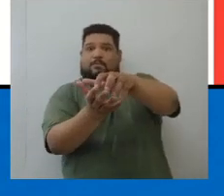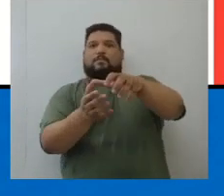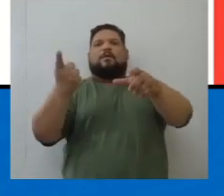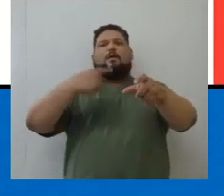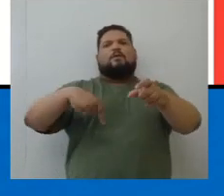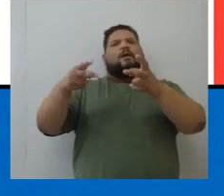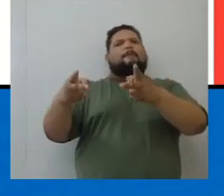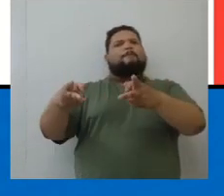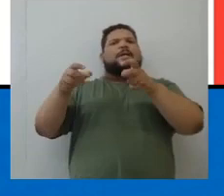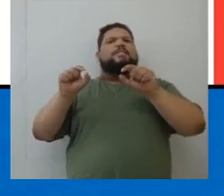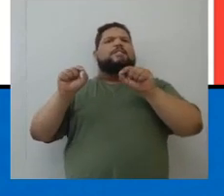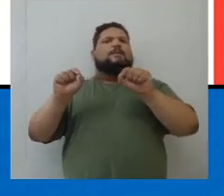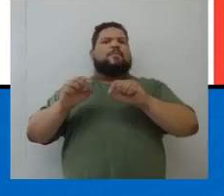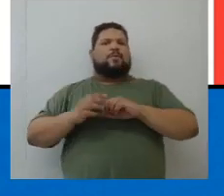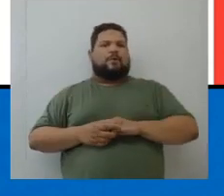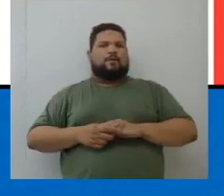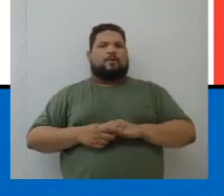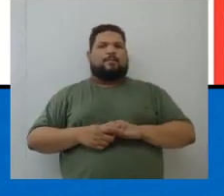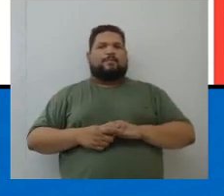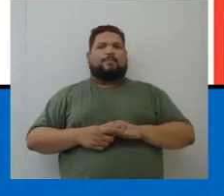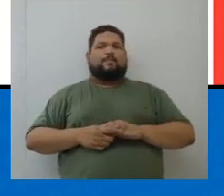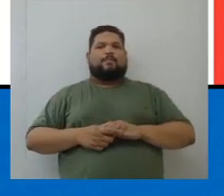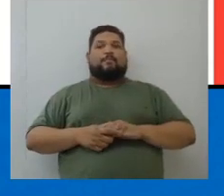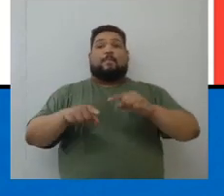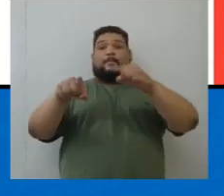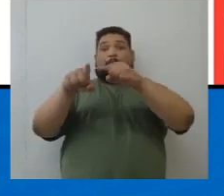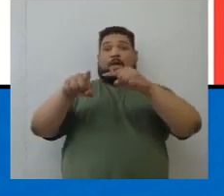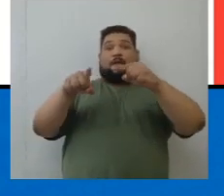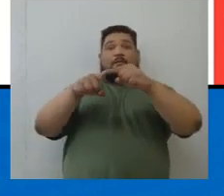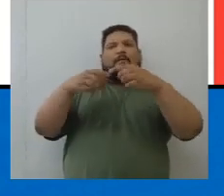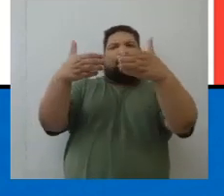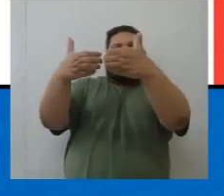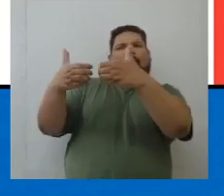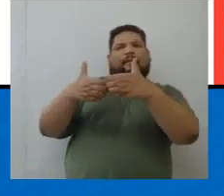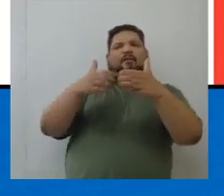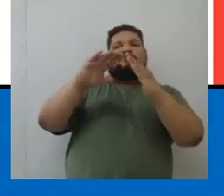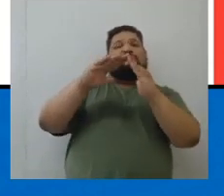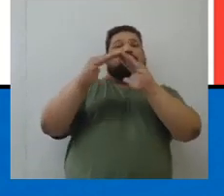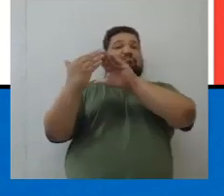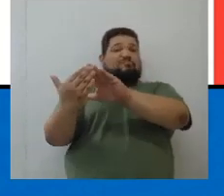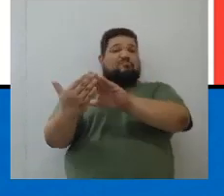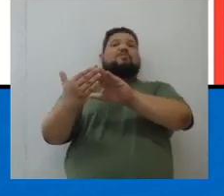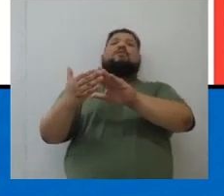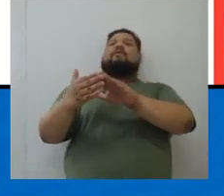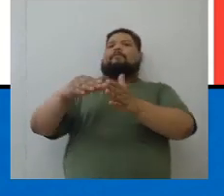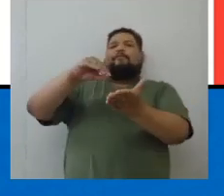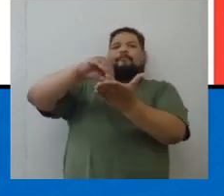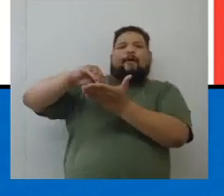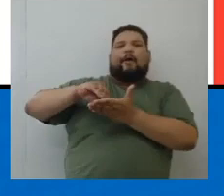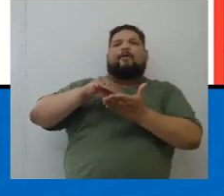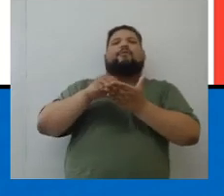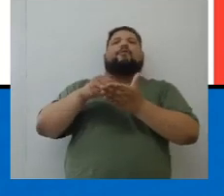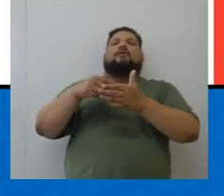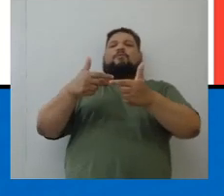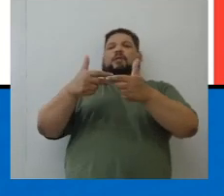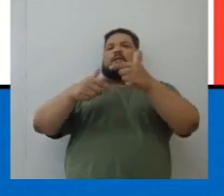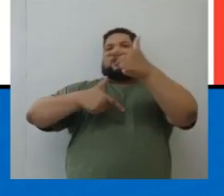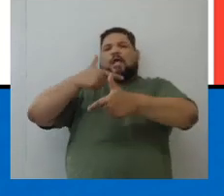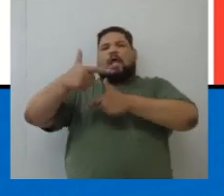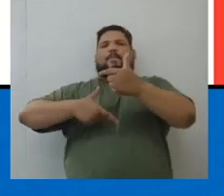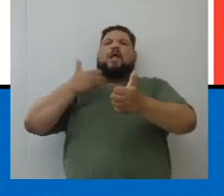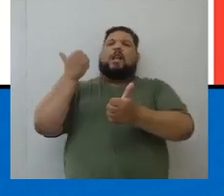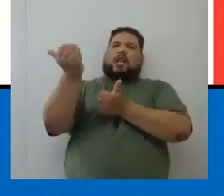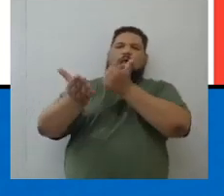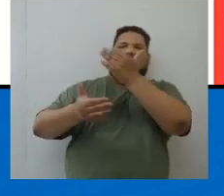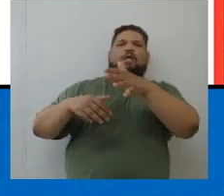conseguimos identificar que os bairros periféricos eles padecem de serviços de infraestrutura, de